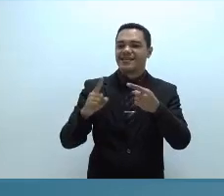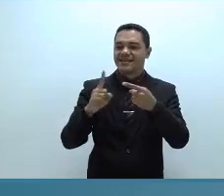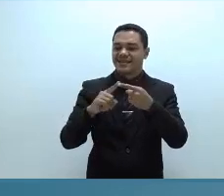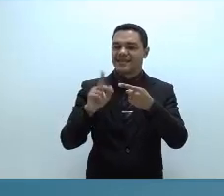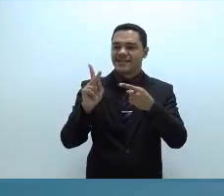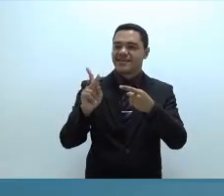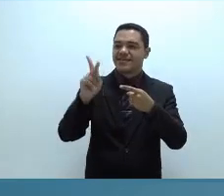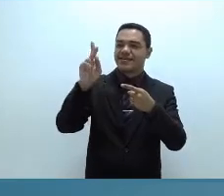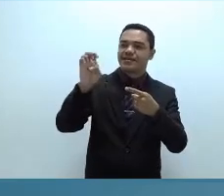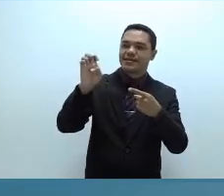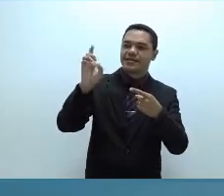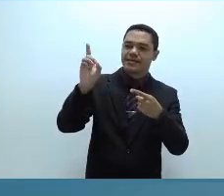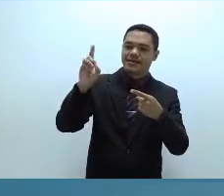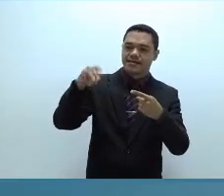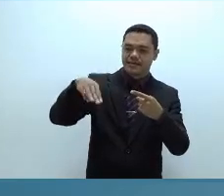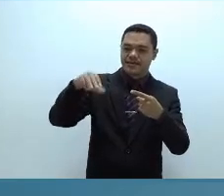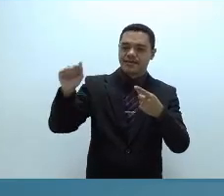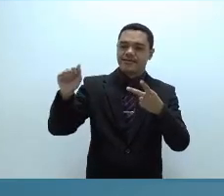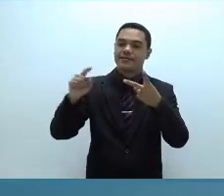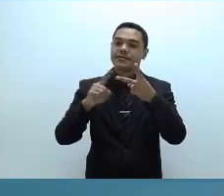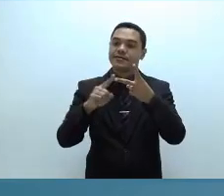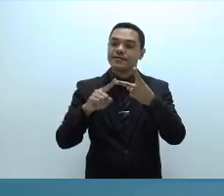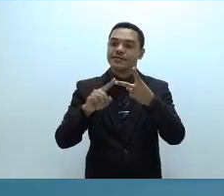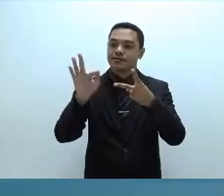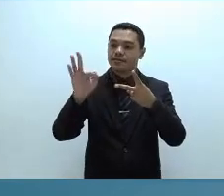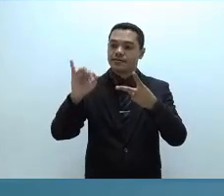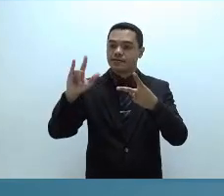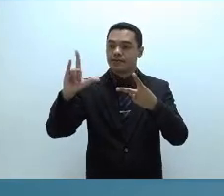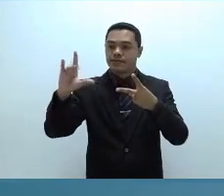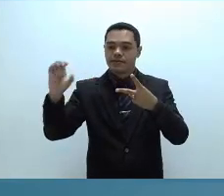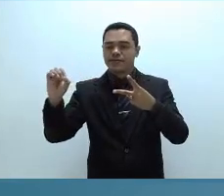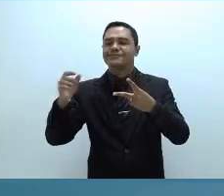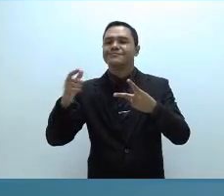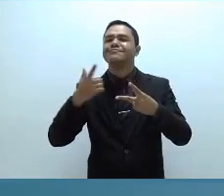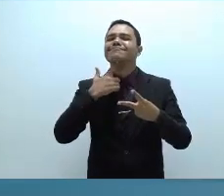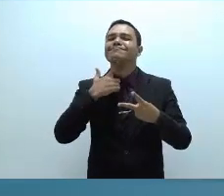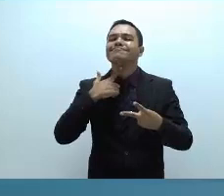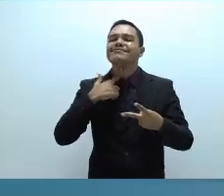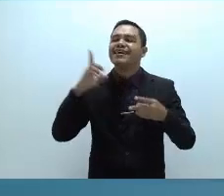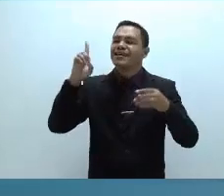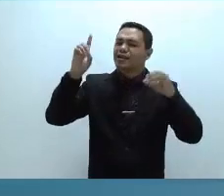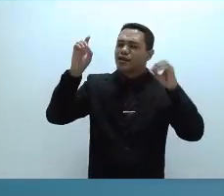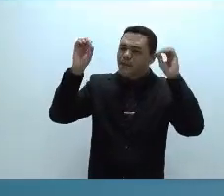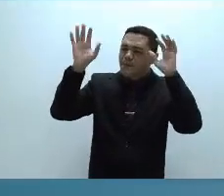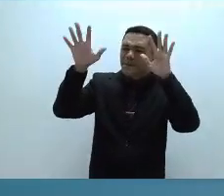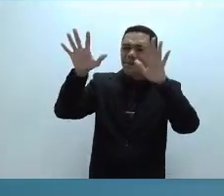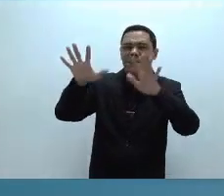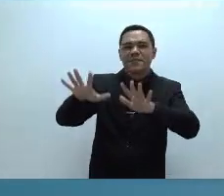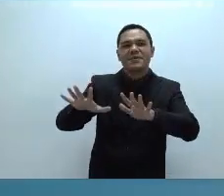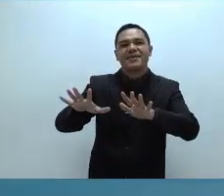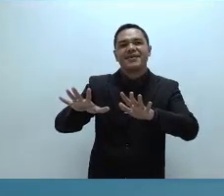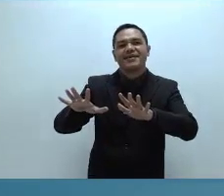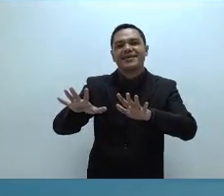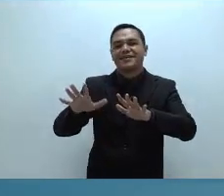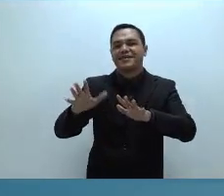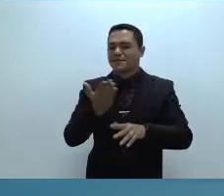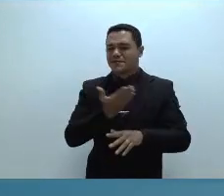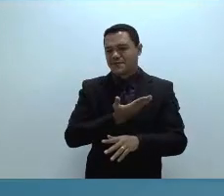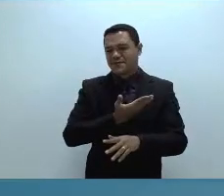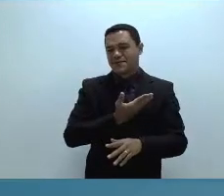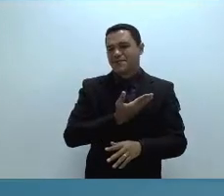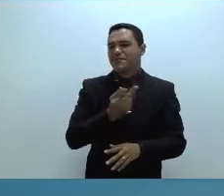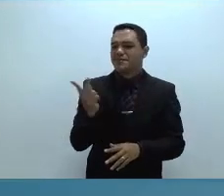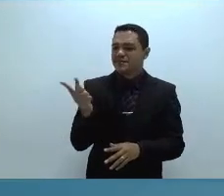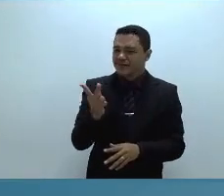nós temos que nos render e desejar muitas bênçãos de Deus para as duas colegas, né?